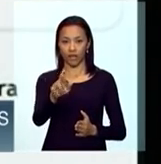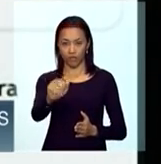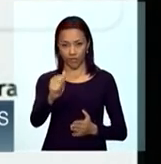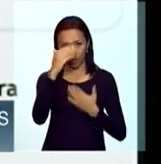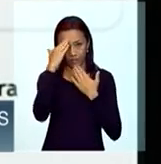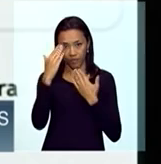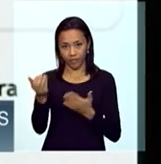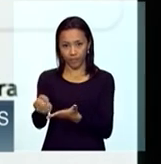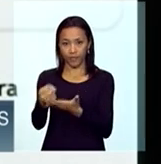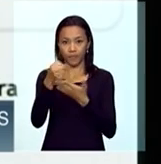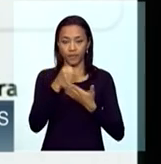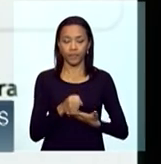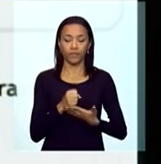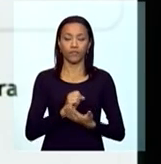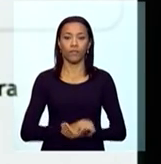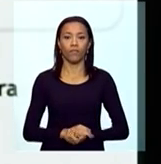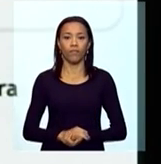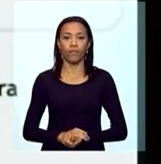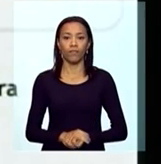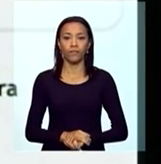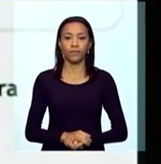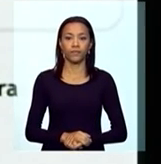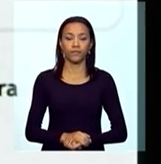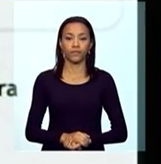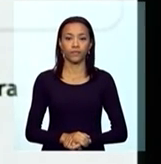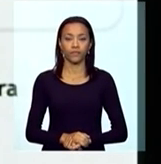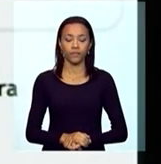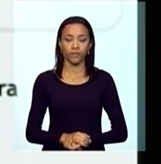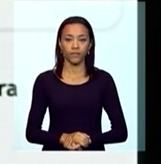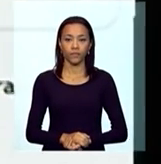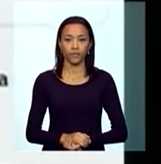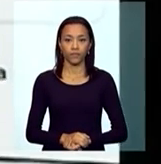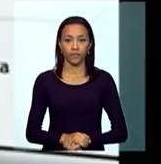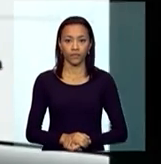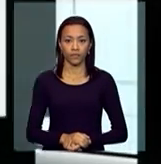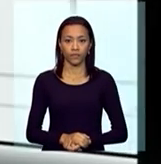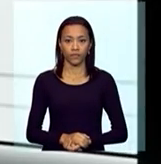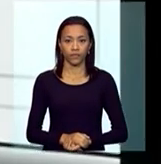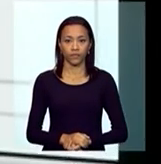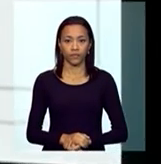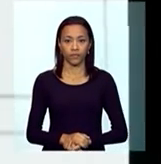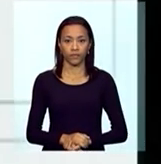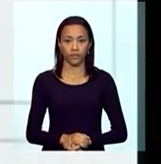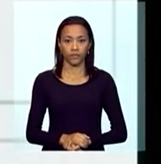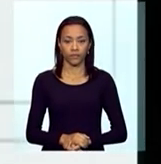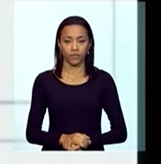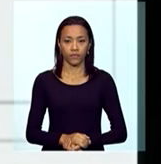apoio. Cadê o Dezena? Ah, está ali. Vamos lá.